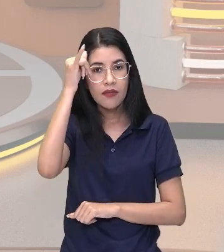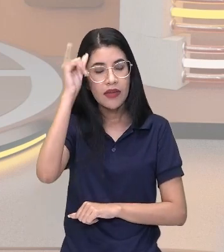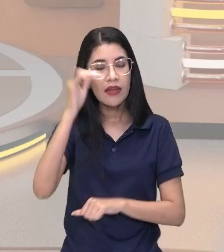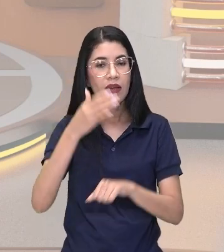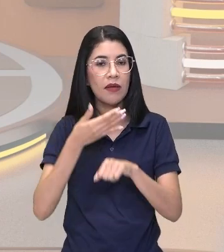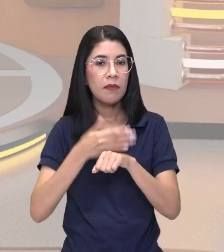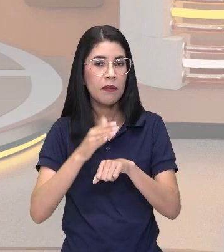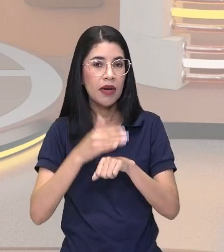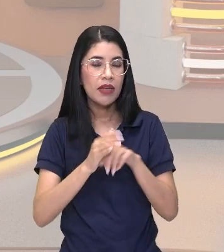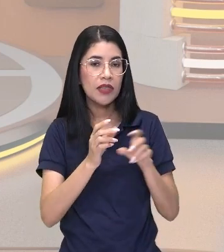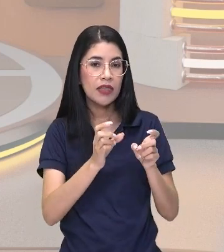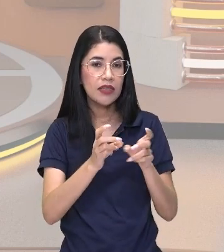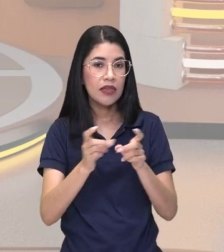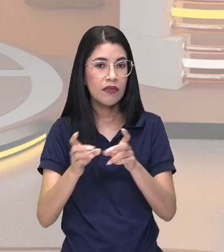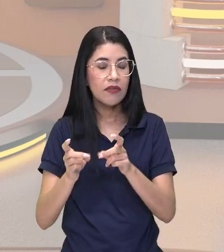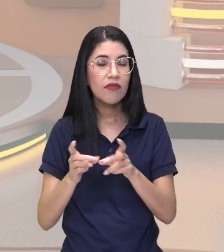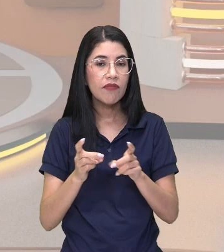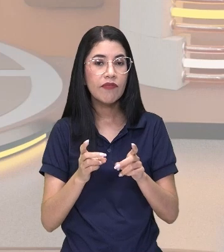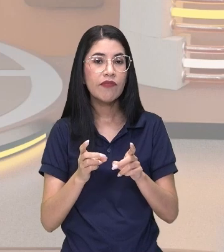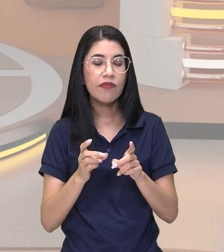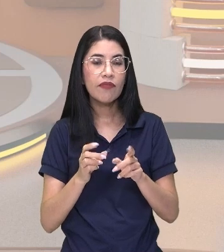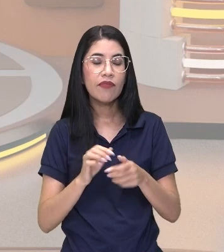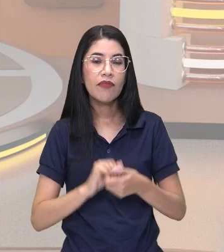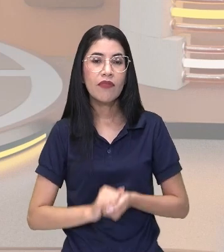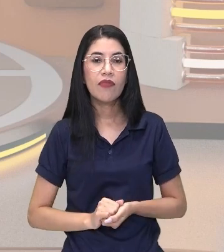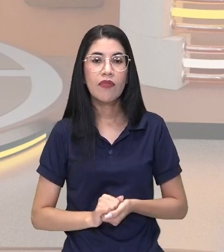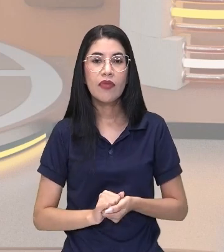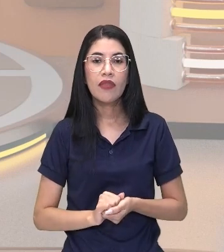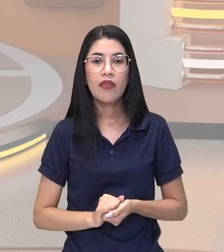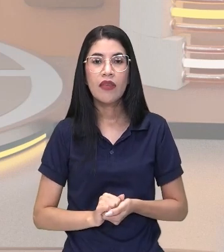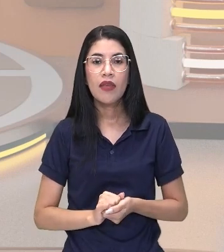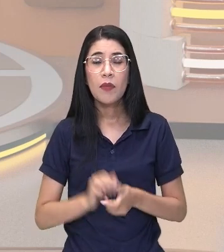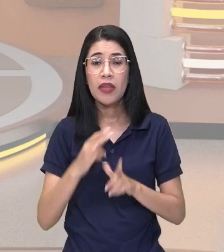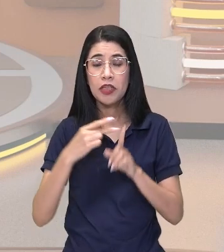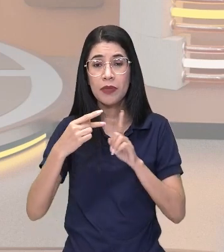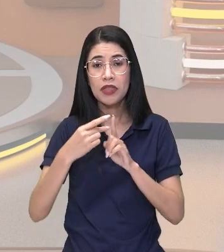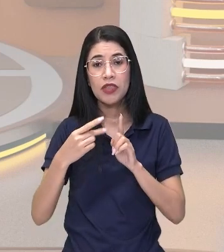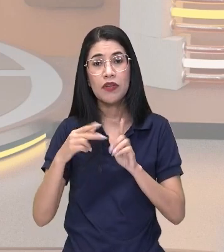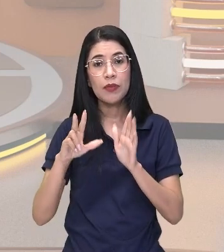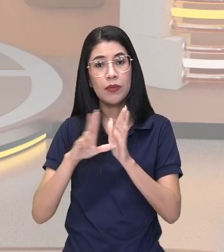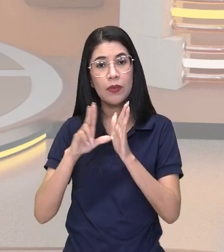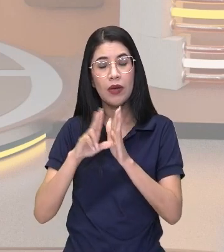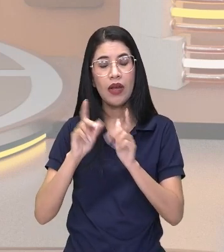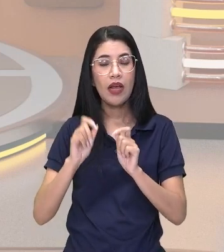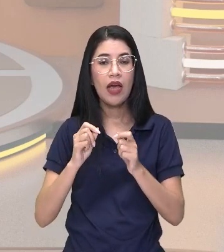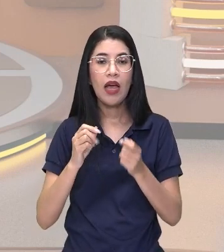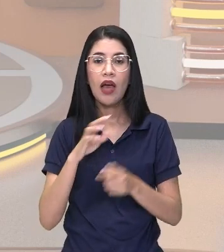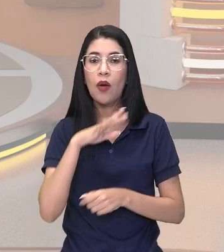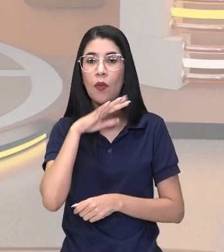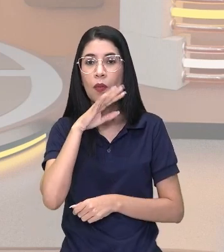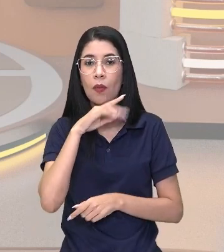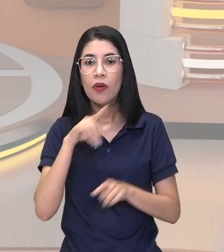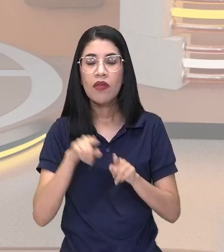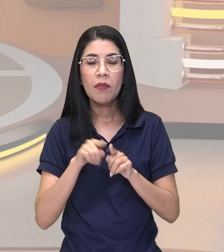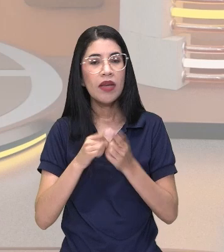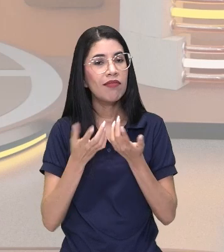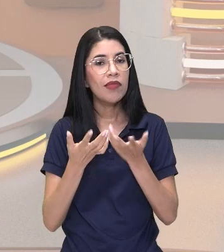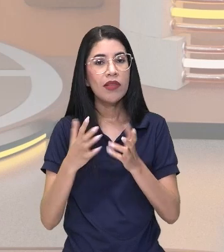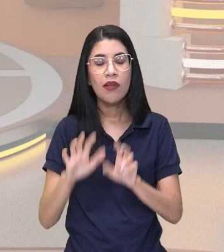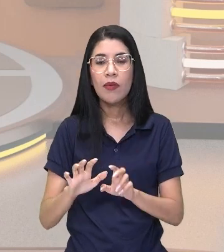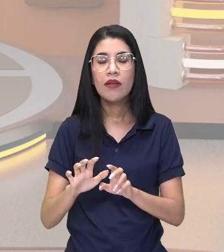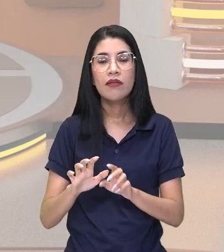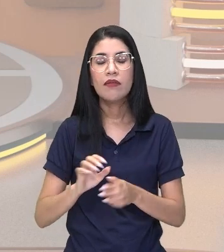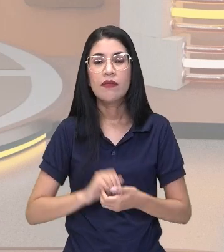mais essas práticas, por assim dizer, que eram, na sua visão, algo polêmico e intolerável, tá,